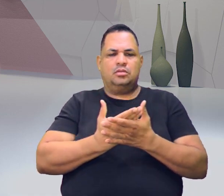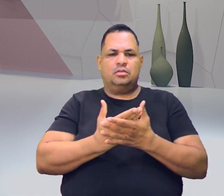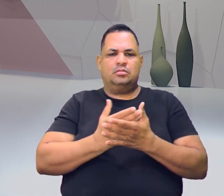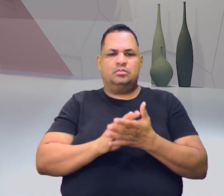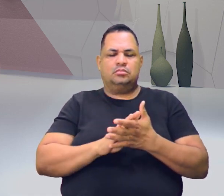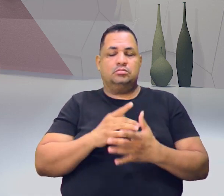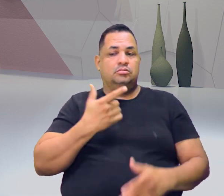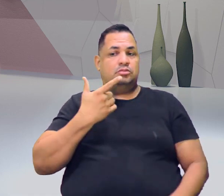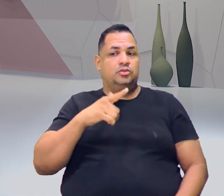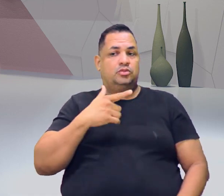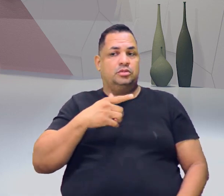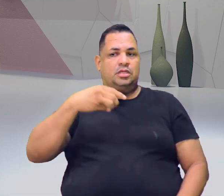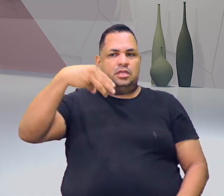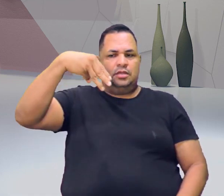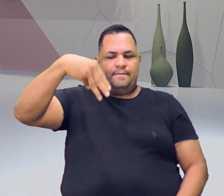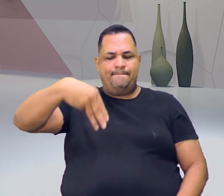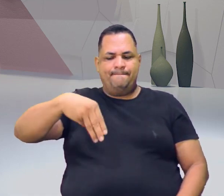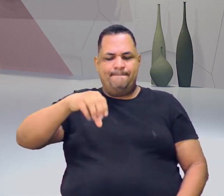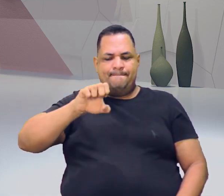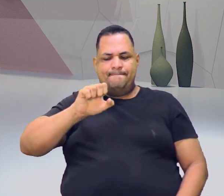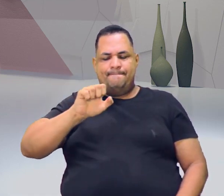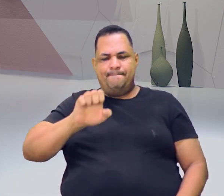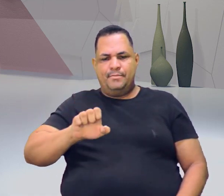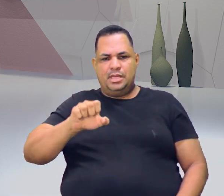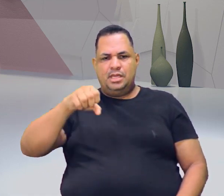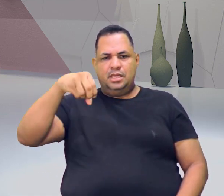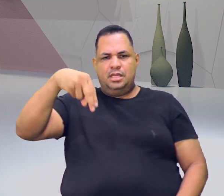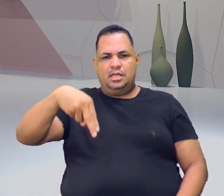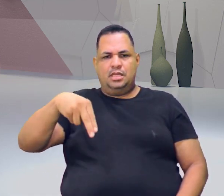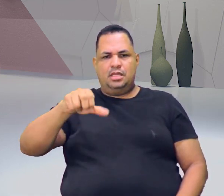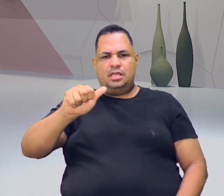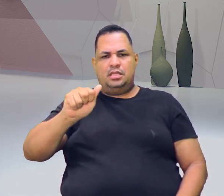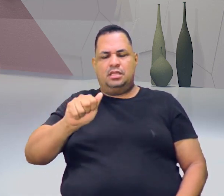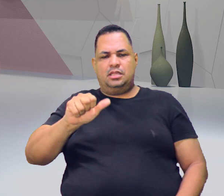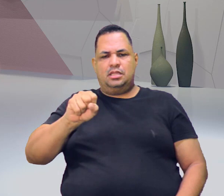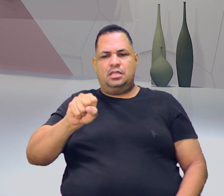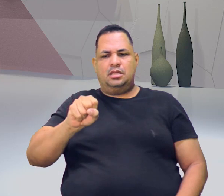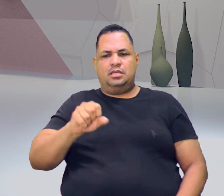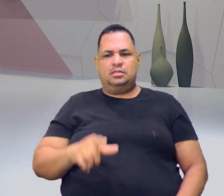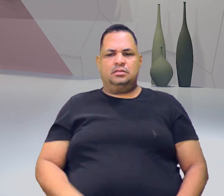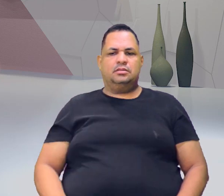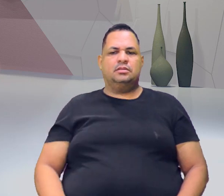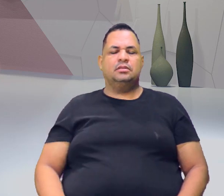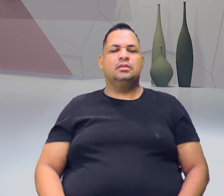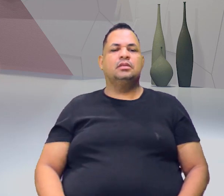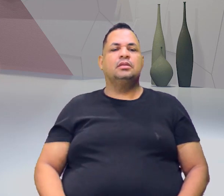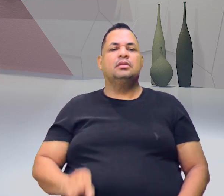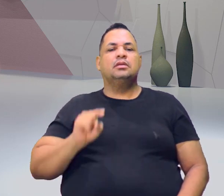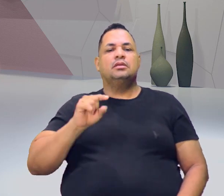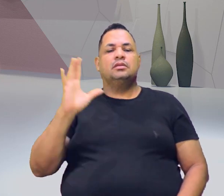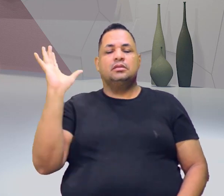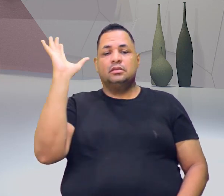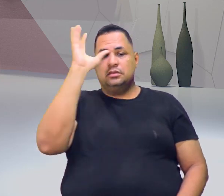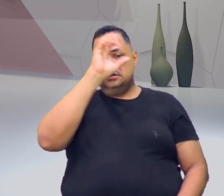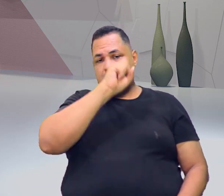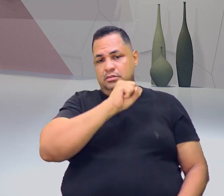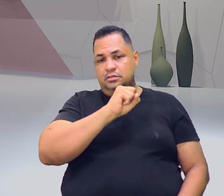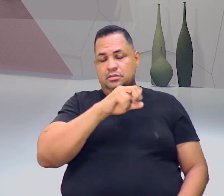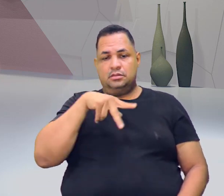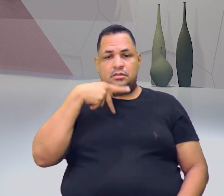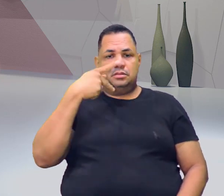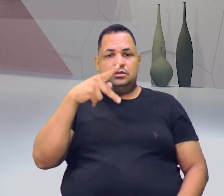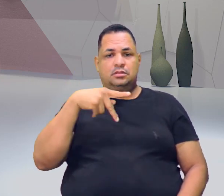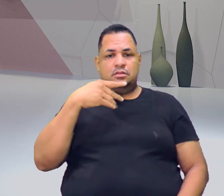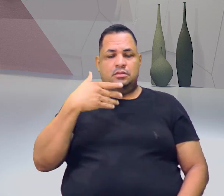tá certo? Ó, menos questões. Aí você também aprendeu que ela